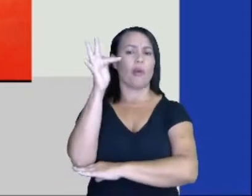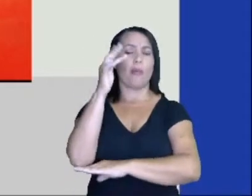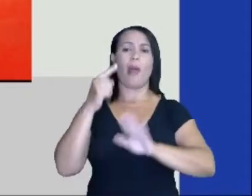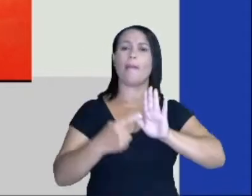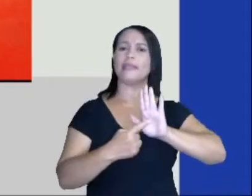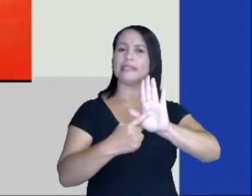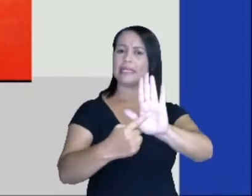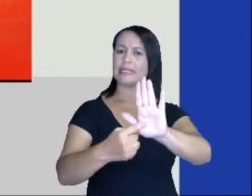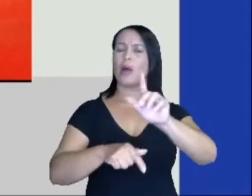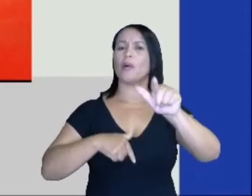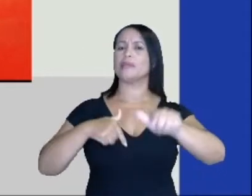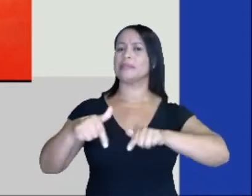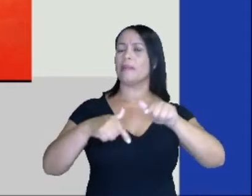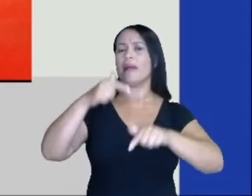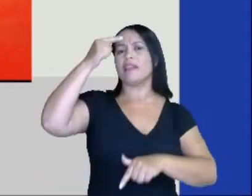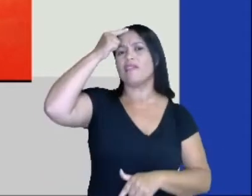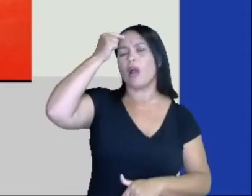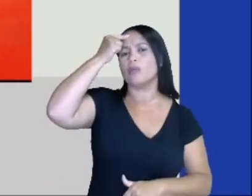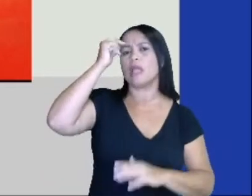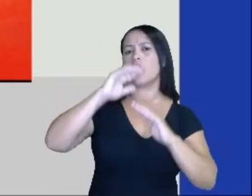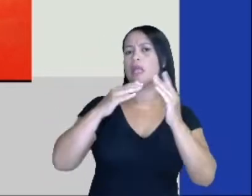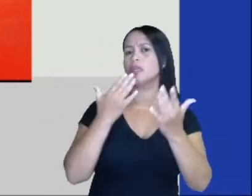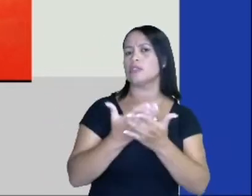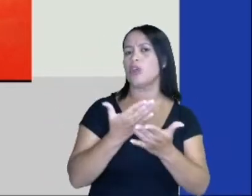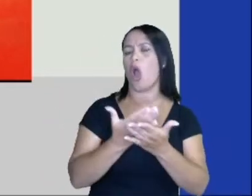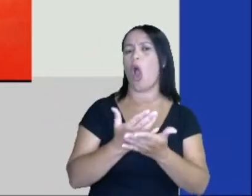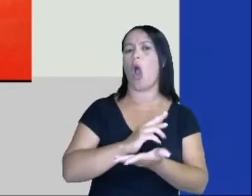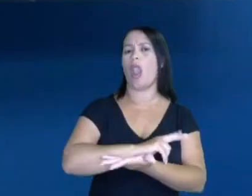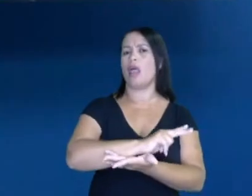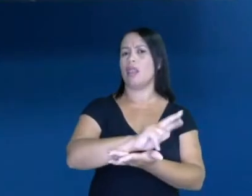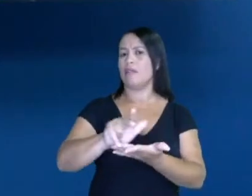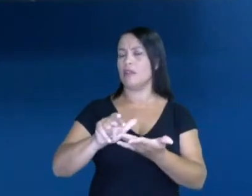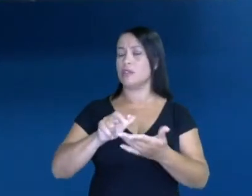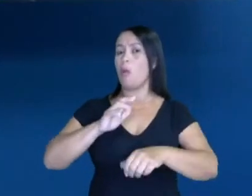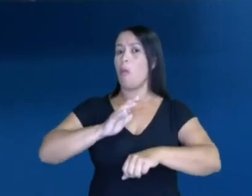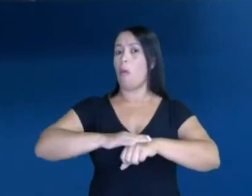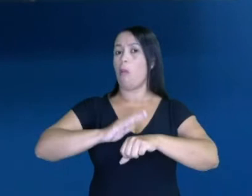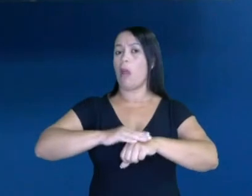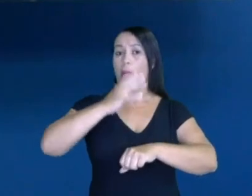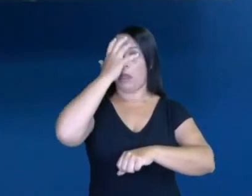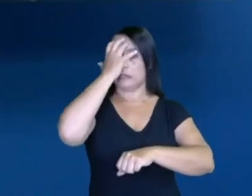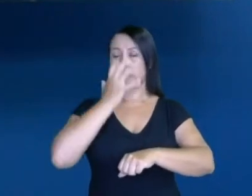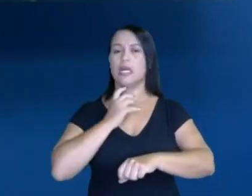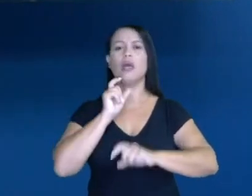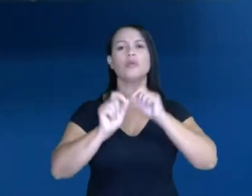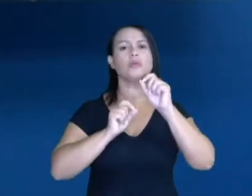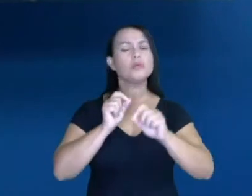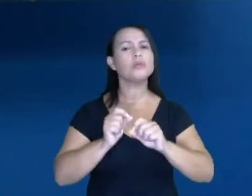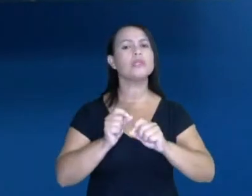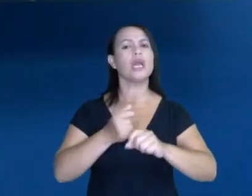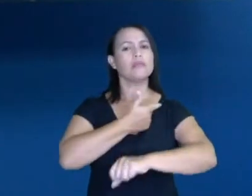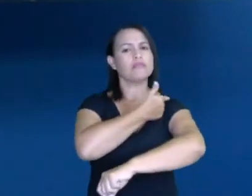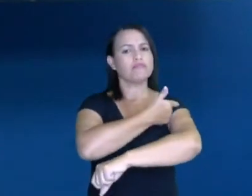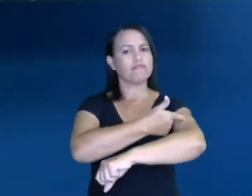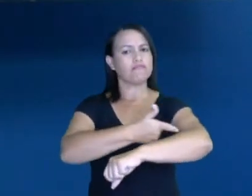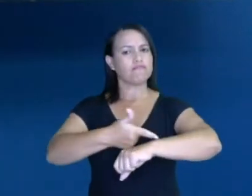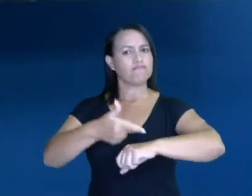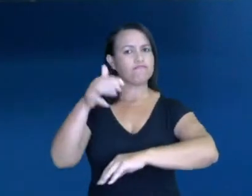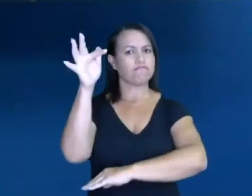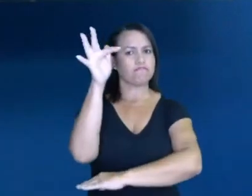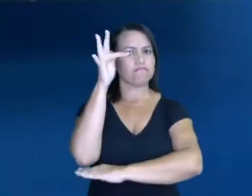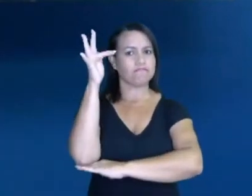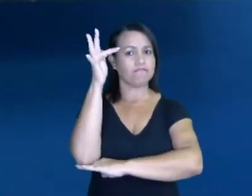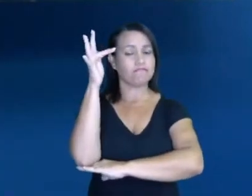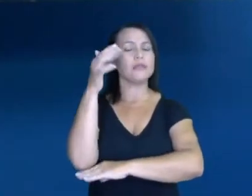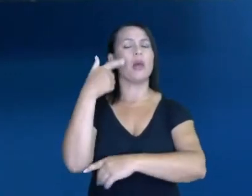de trabalhos. Na faculdade, na escola, são momentos mais sérios que exigem uma certa formalidade. Então,